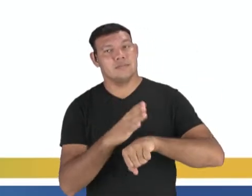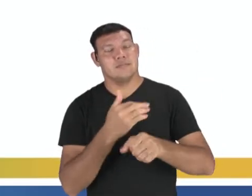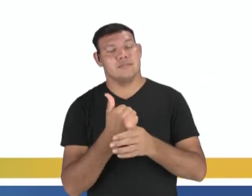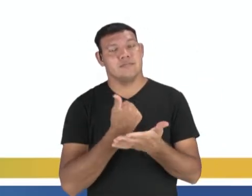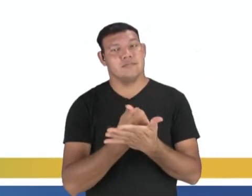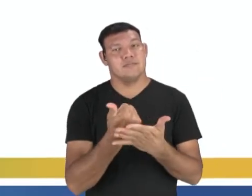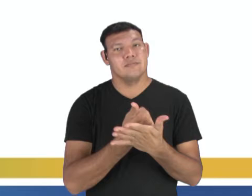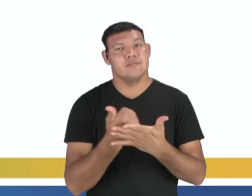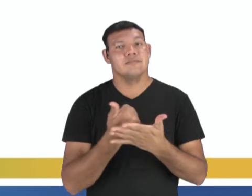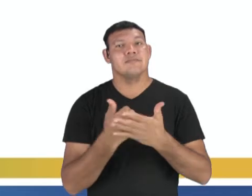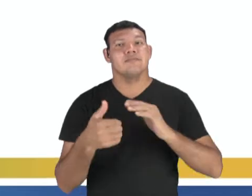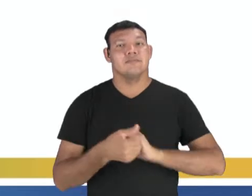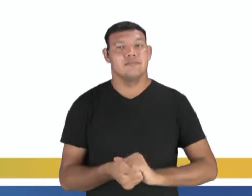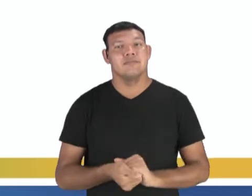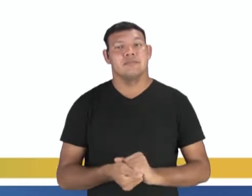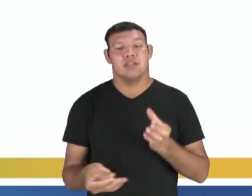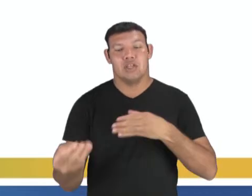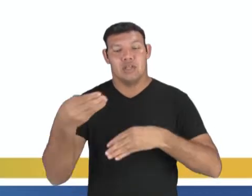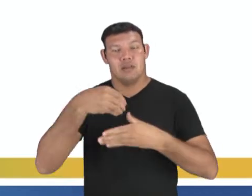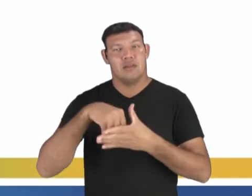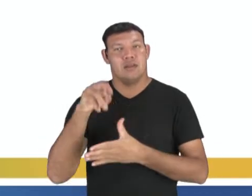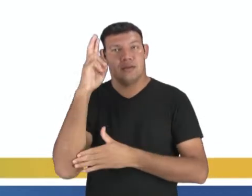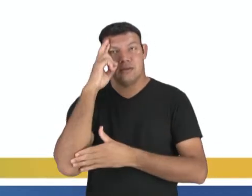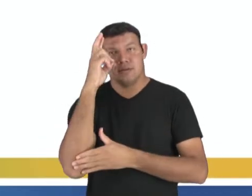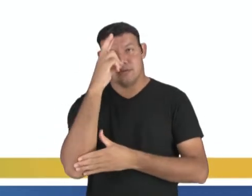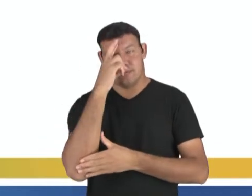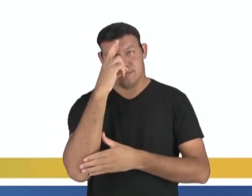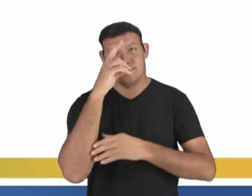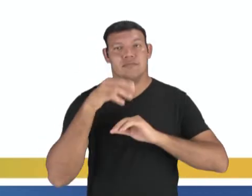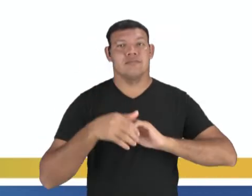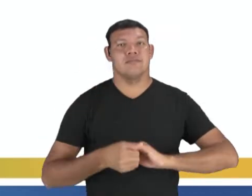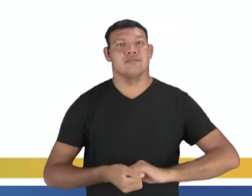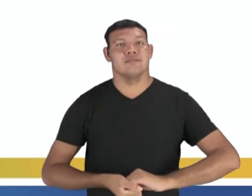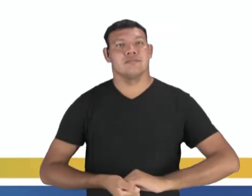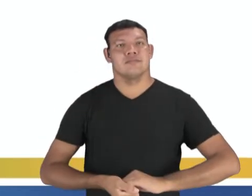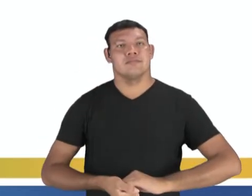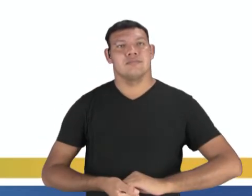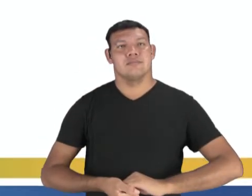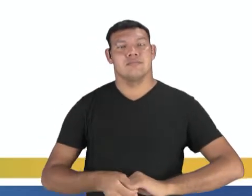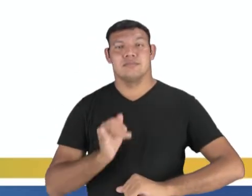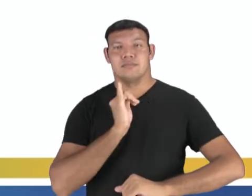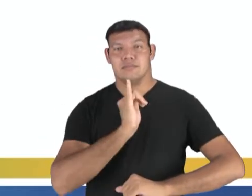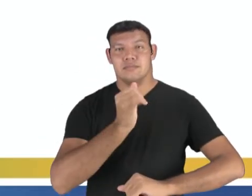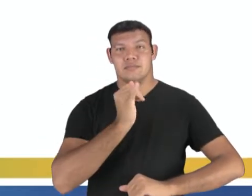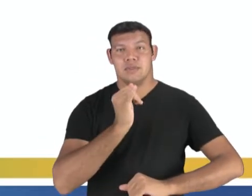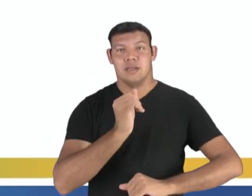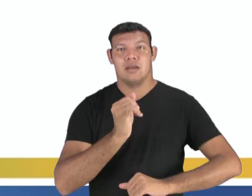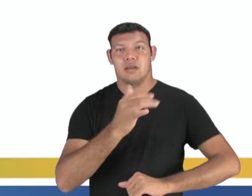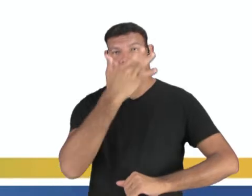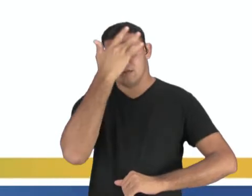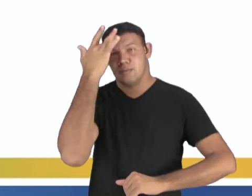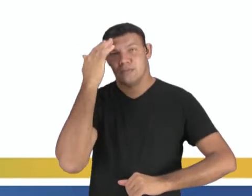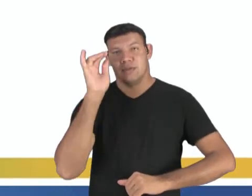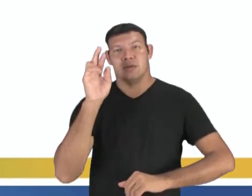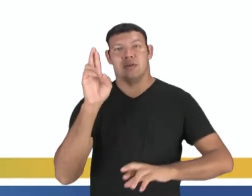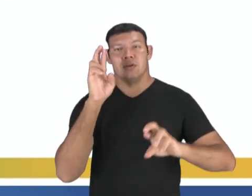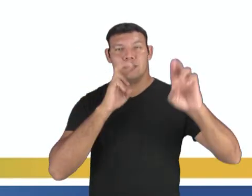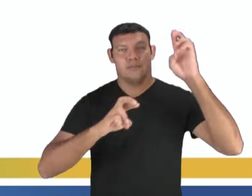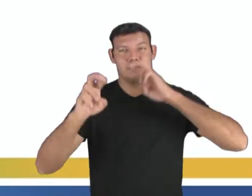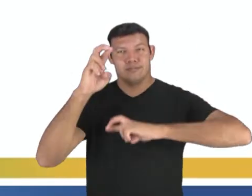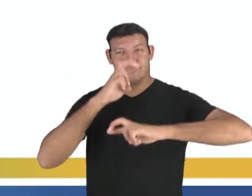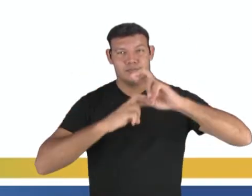das ações. Não é aquele que está narrando, está contando, mas também faz parte da história. Narrador observador, o nome já é